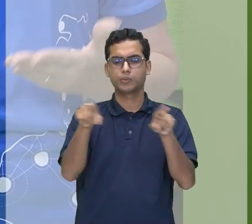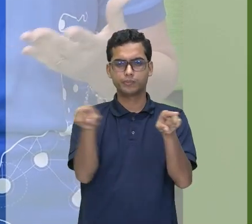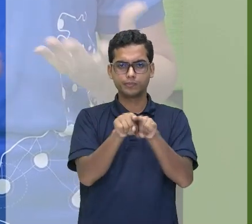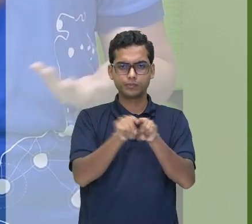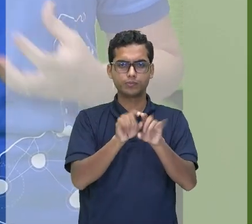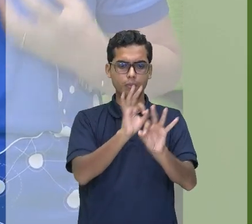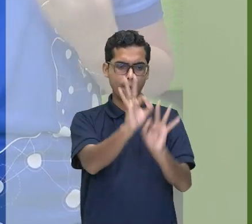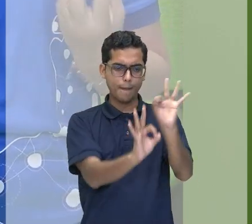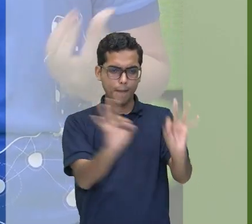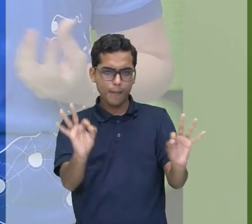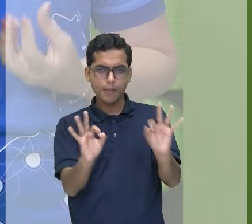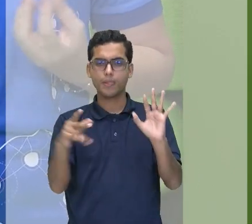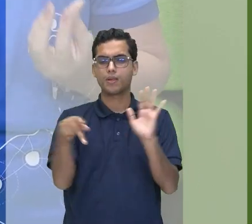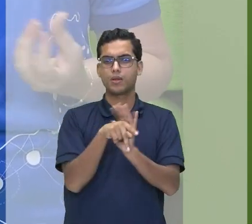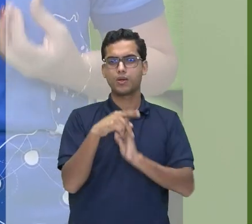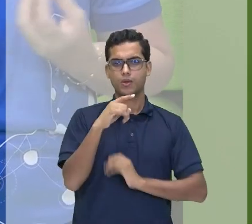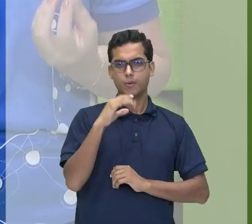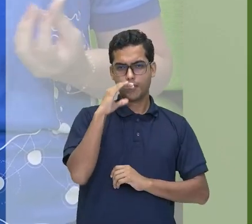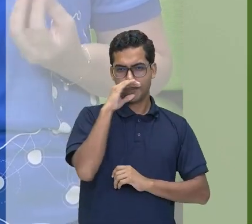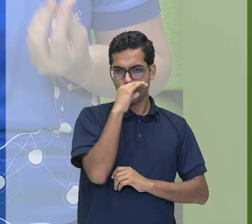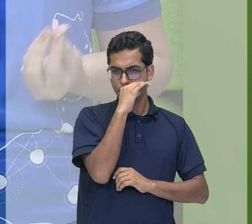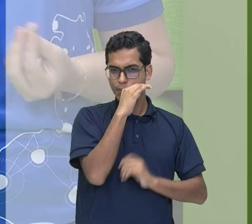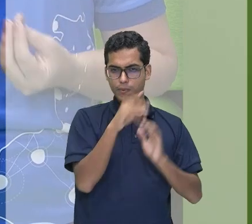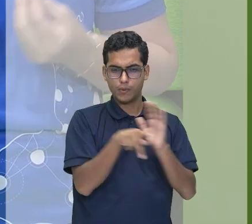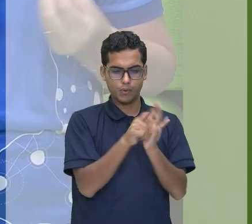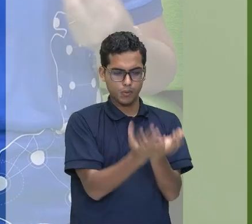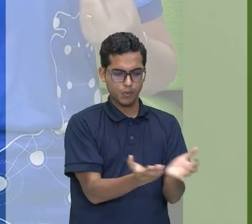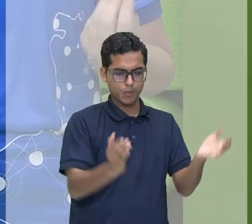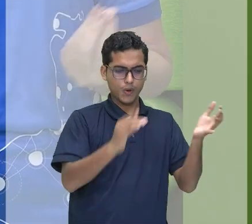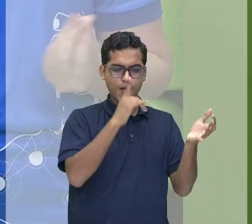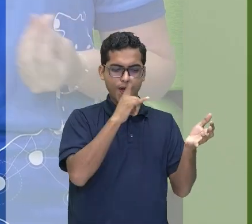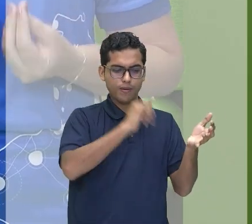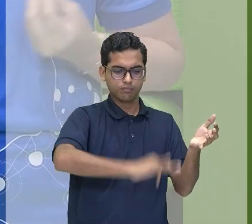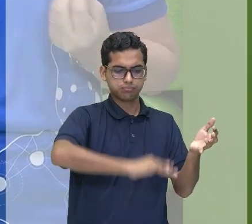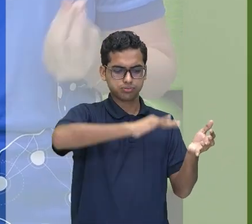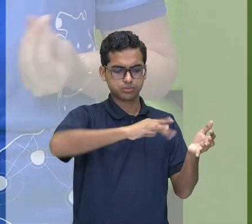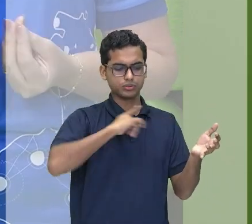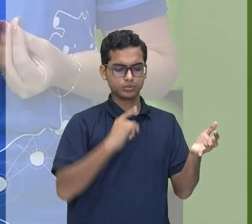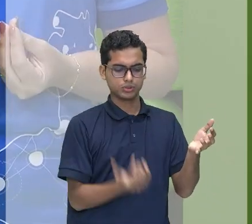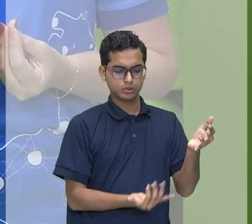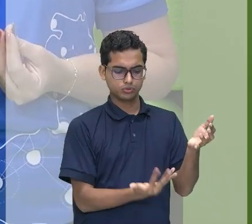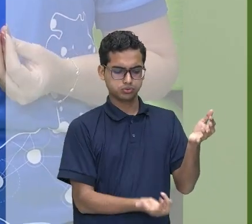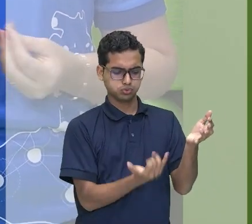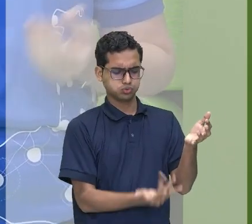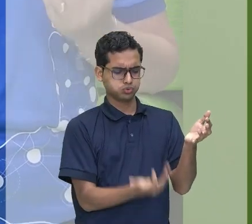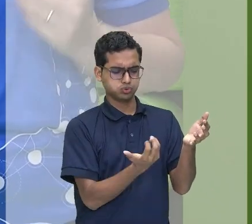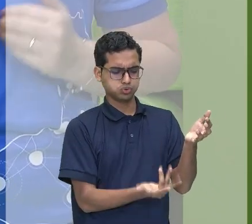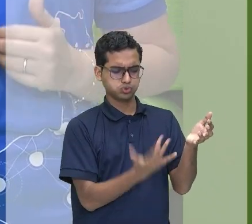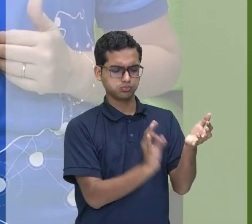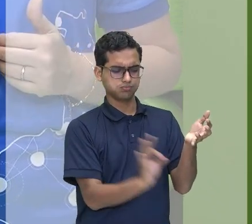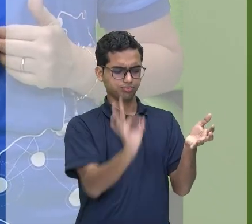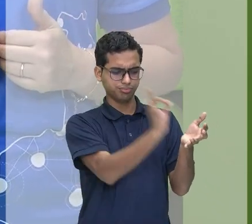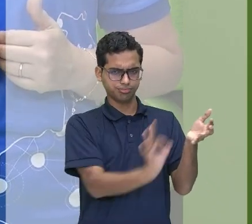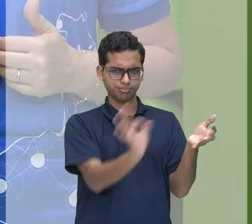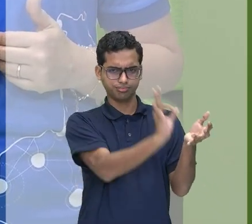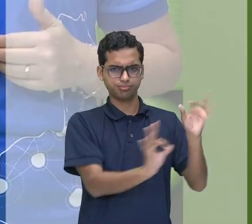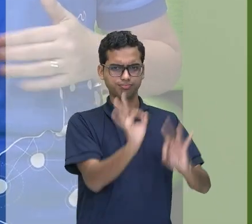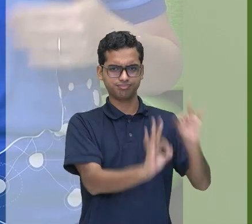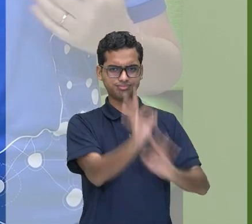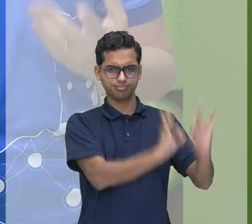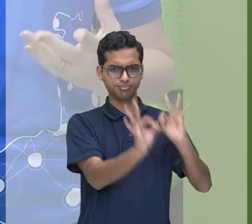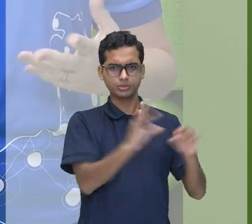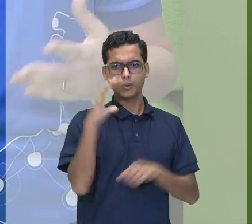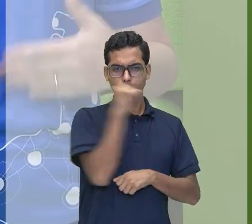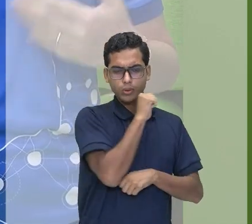a água, a gente está movimentando ali aquelas partículas, ou seja, aquelas moléculas de água, e elas então serão,